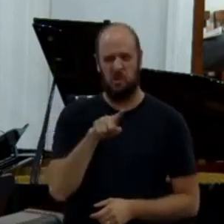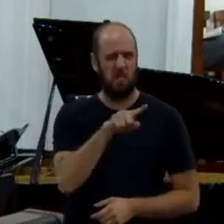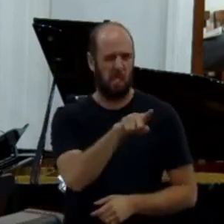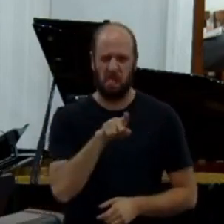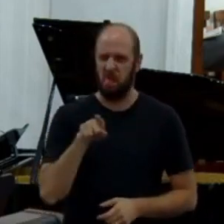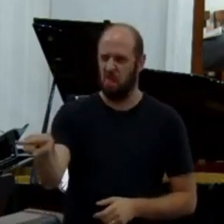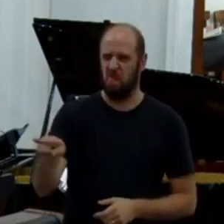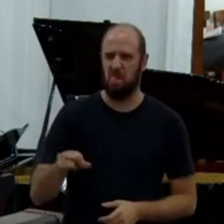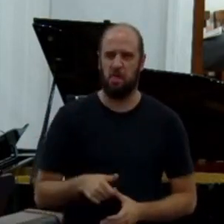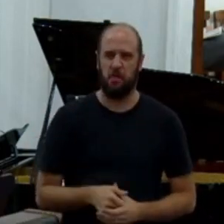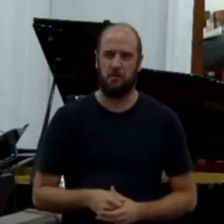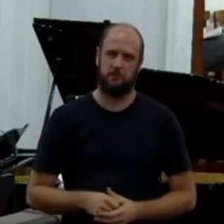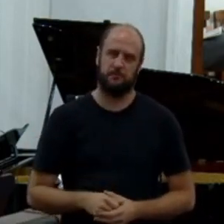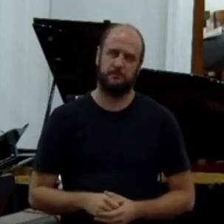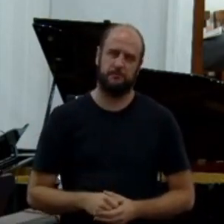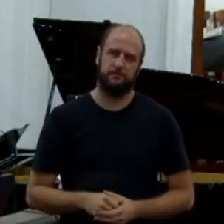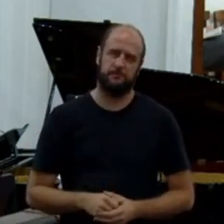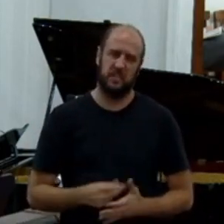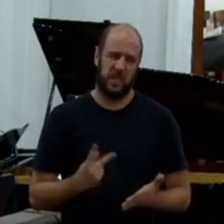outro,